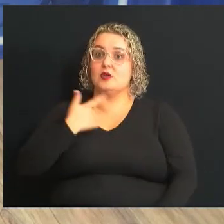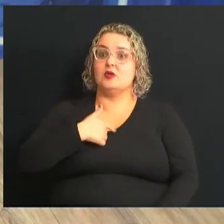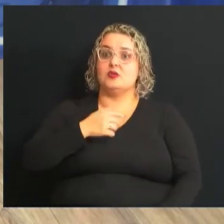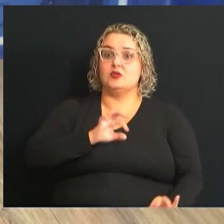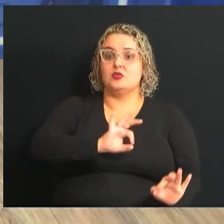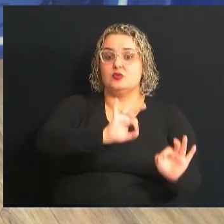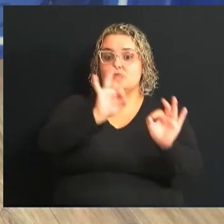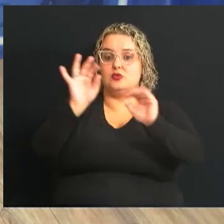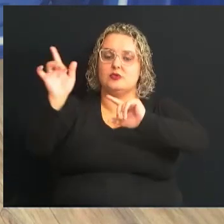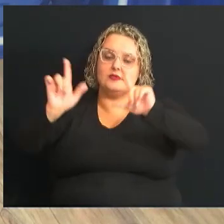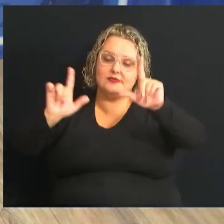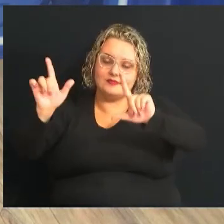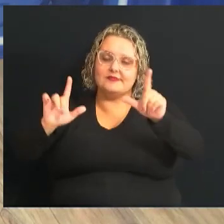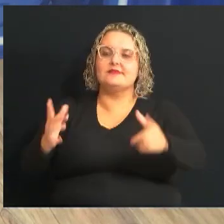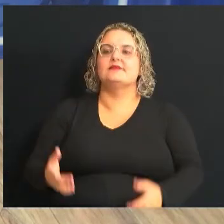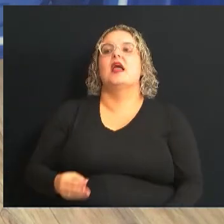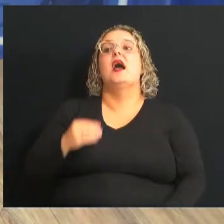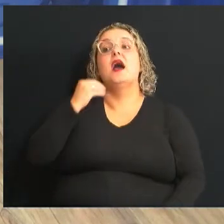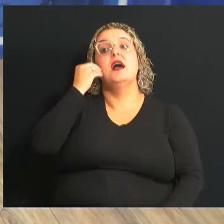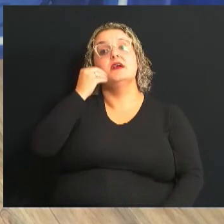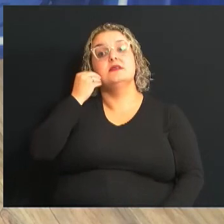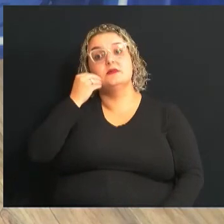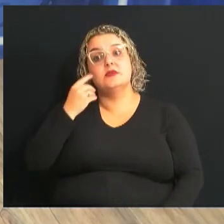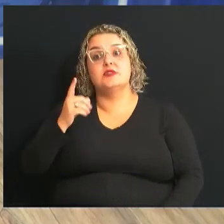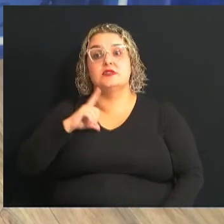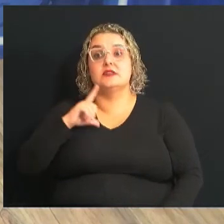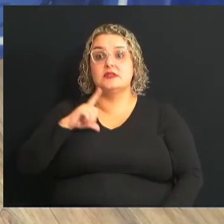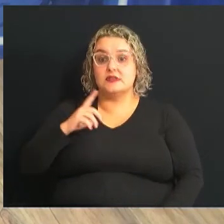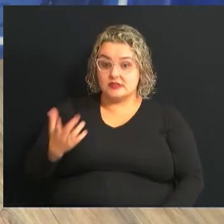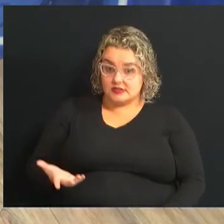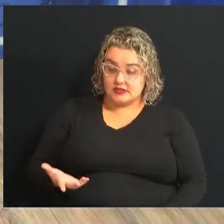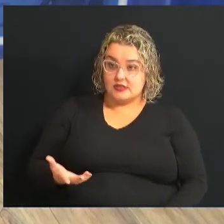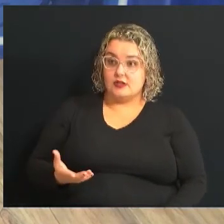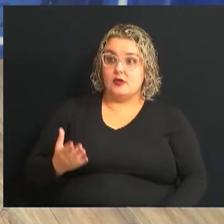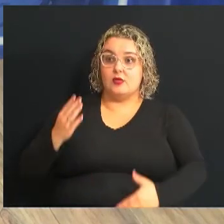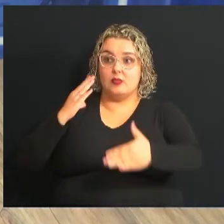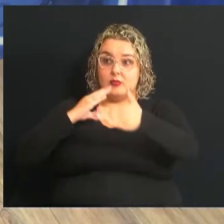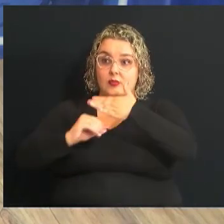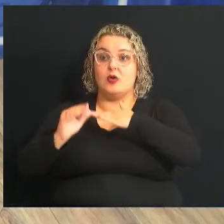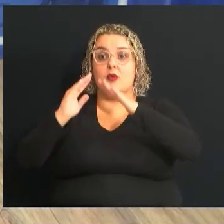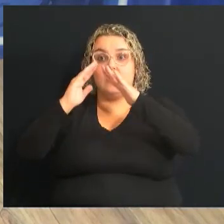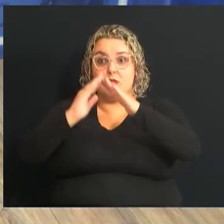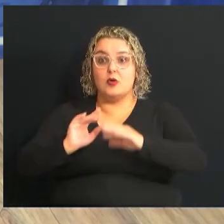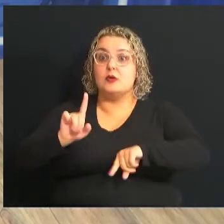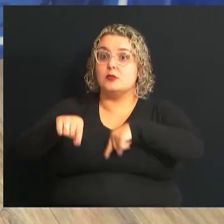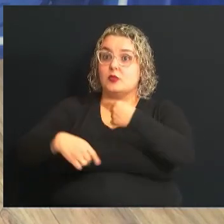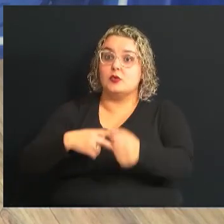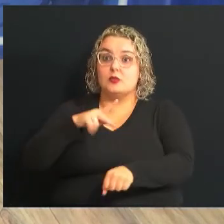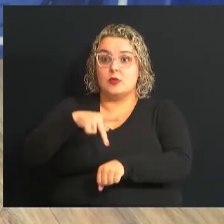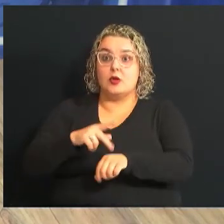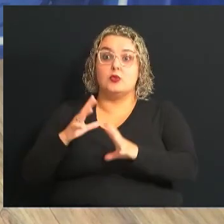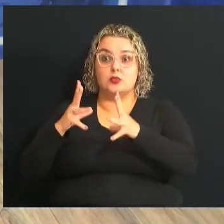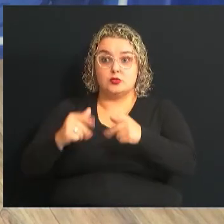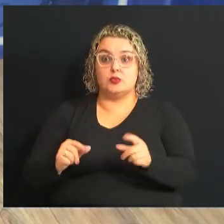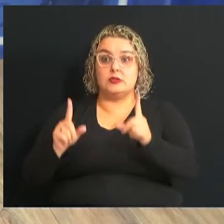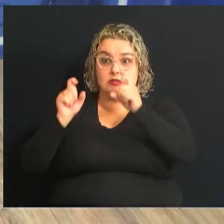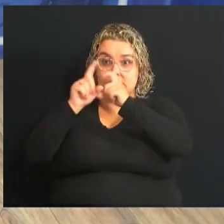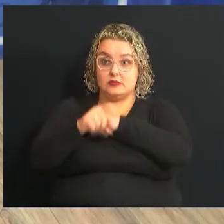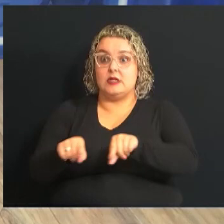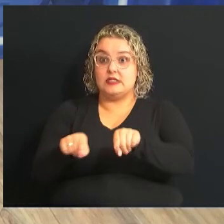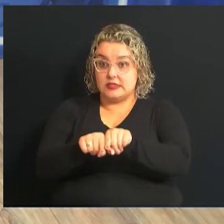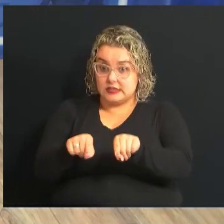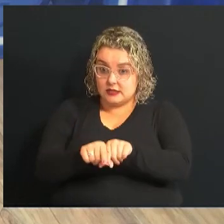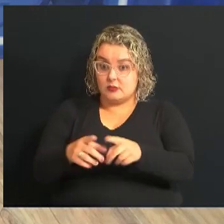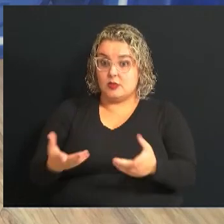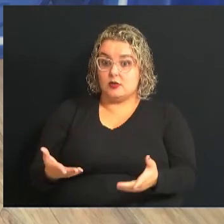telespectadores, passar a experiência que você está tendo como uma imigrante morando num outro país, com todas as dificuldades, mas também com essa parte